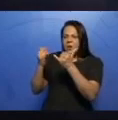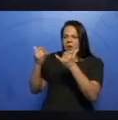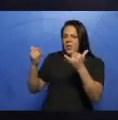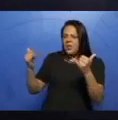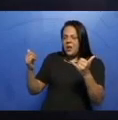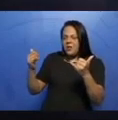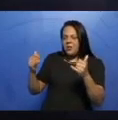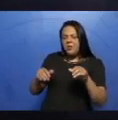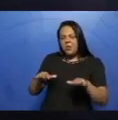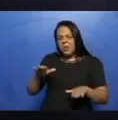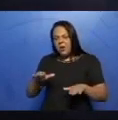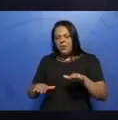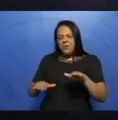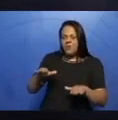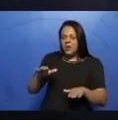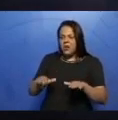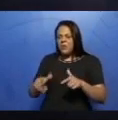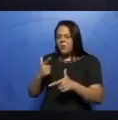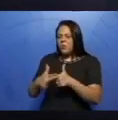uma possibilidade.